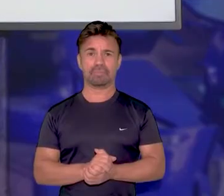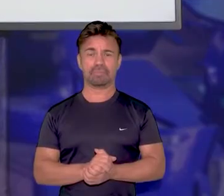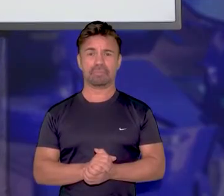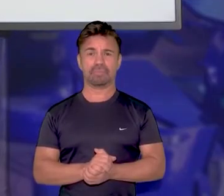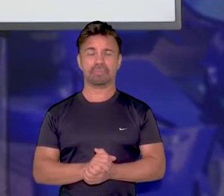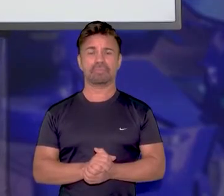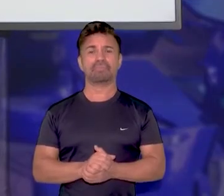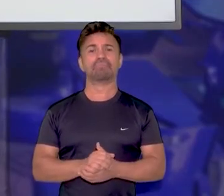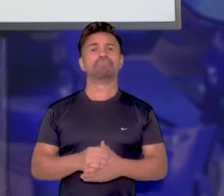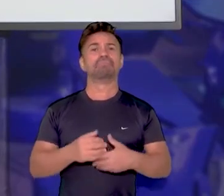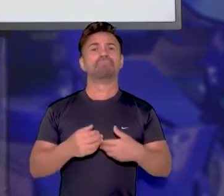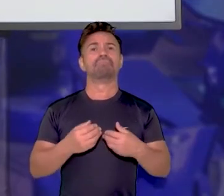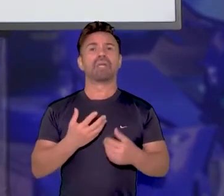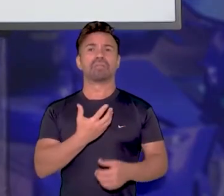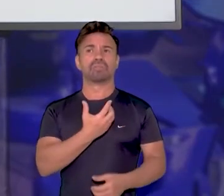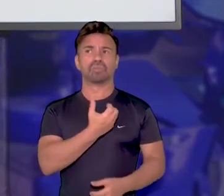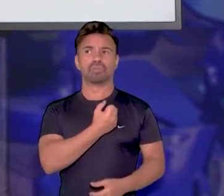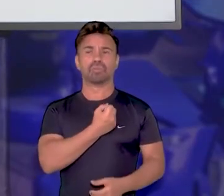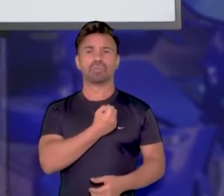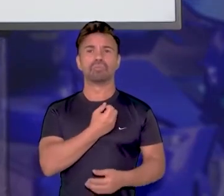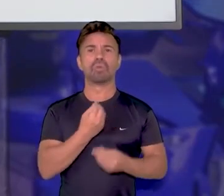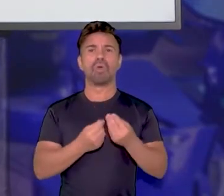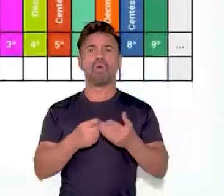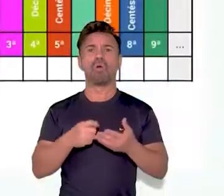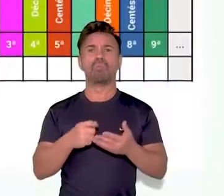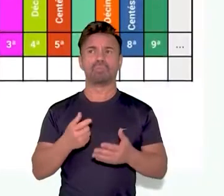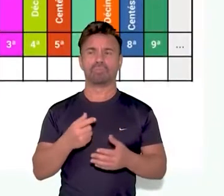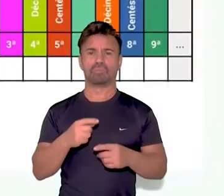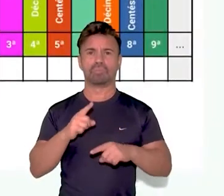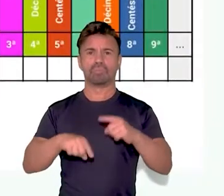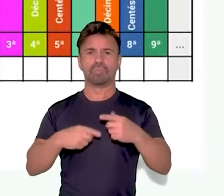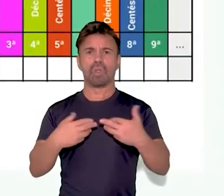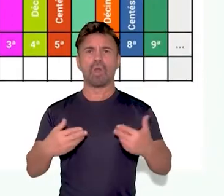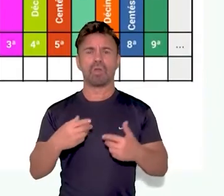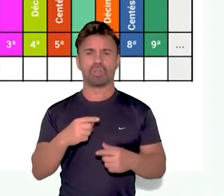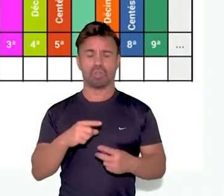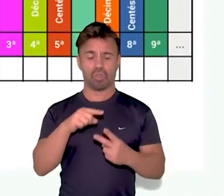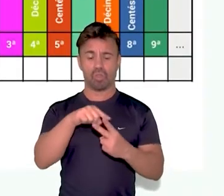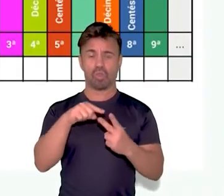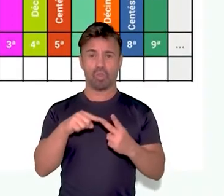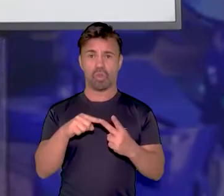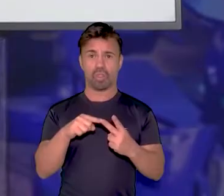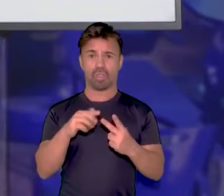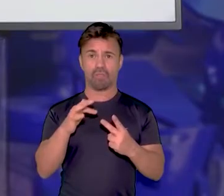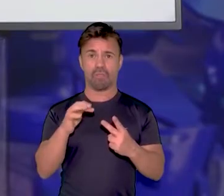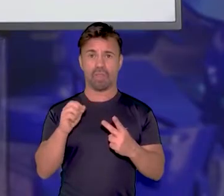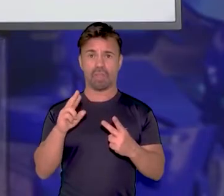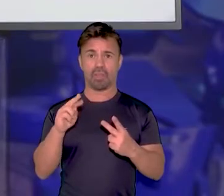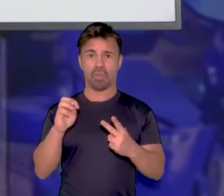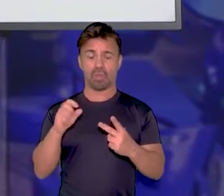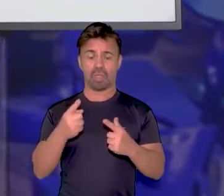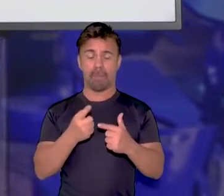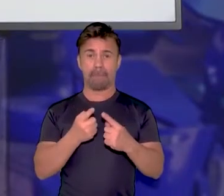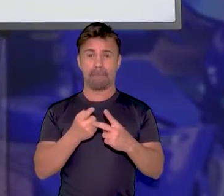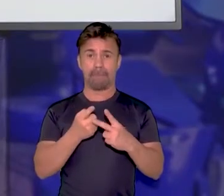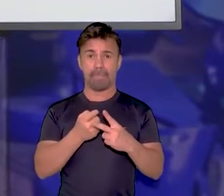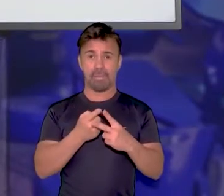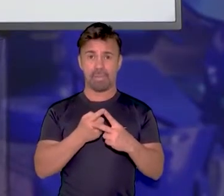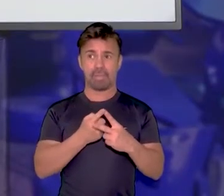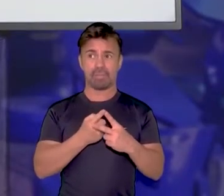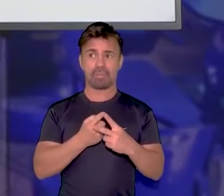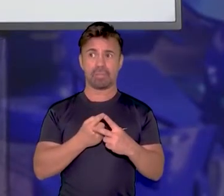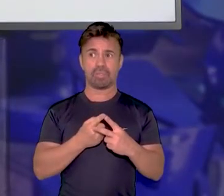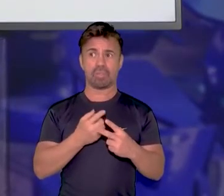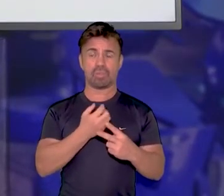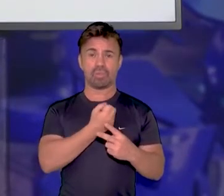e eu posso dizer que esse número pode ser escrito através de um produto de dois fatores onde o primeiro fator